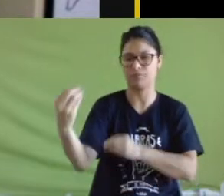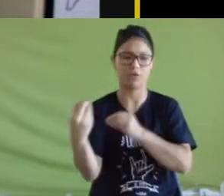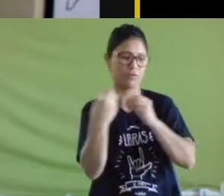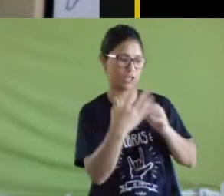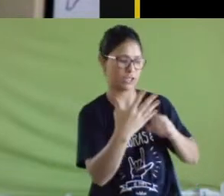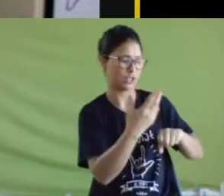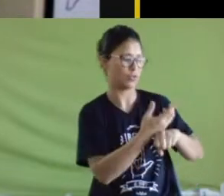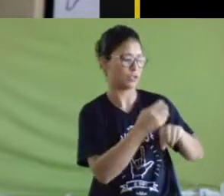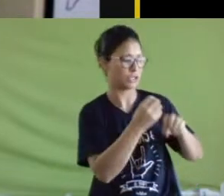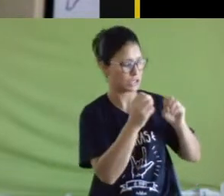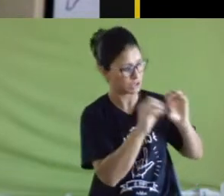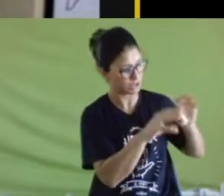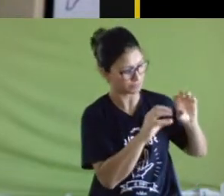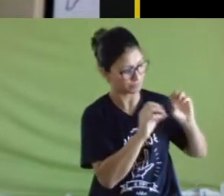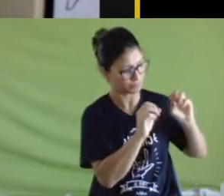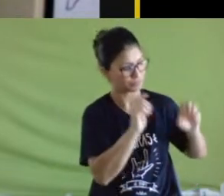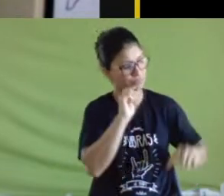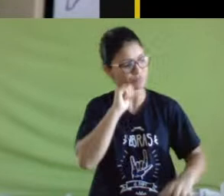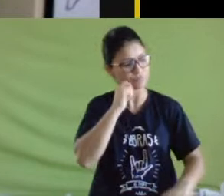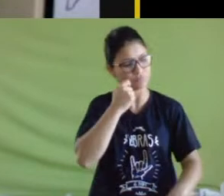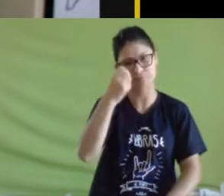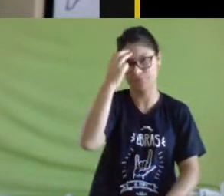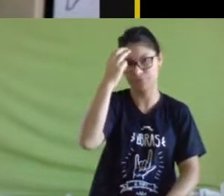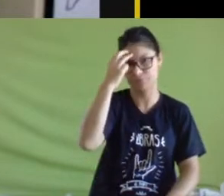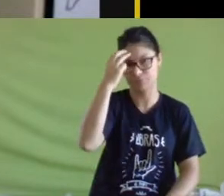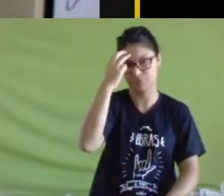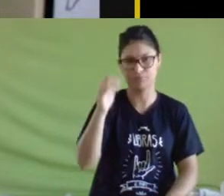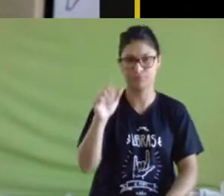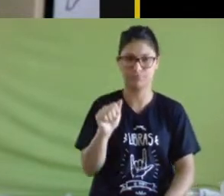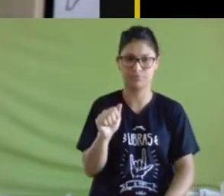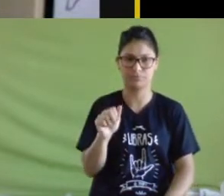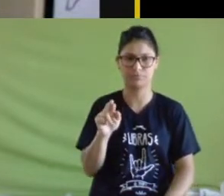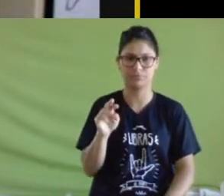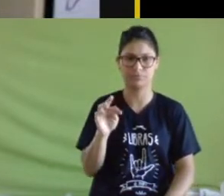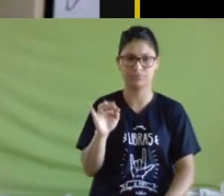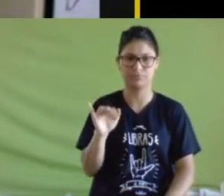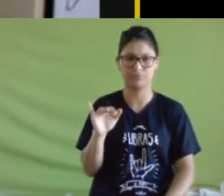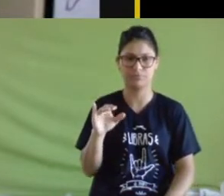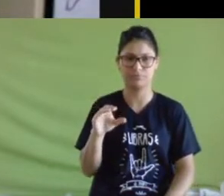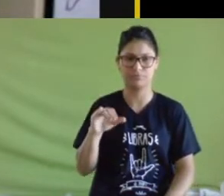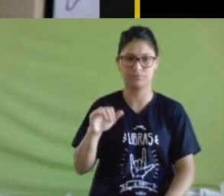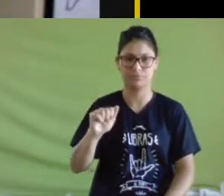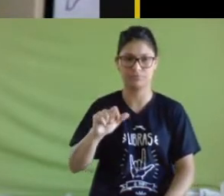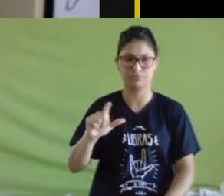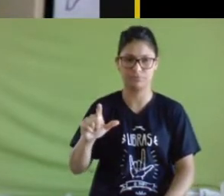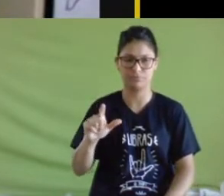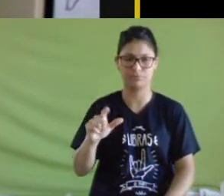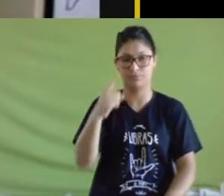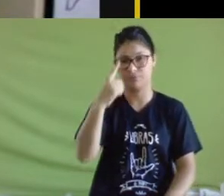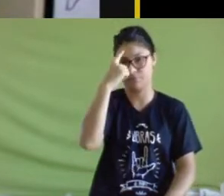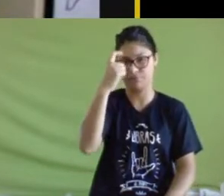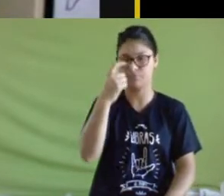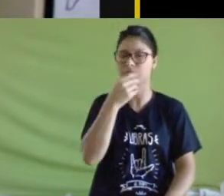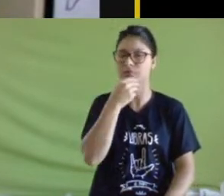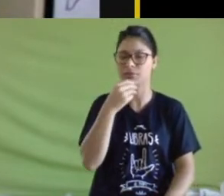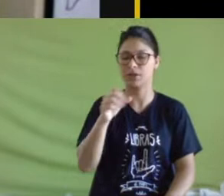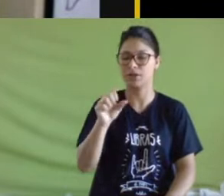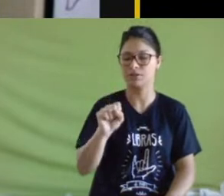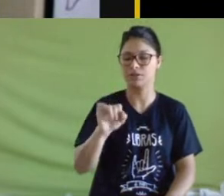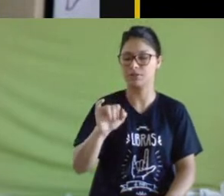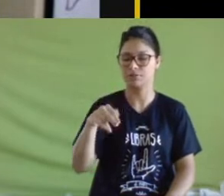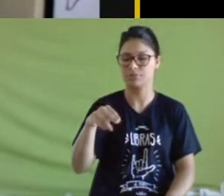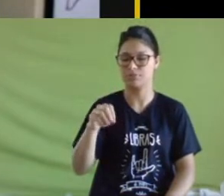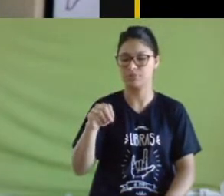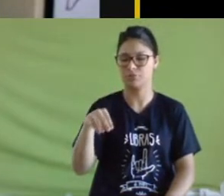o segredo da memória artificial, que tinha sido inventada pelo Simônides.